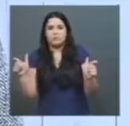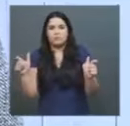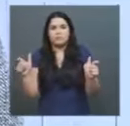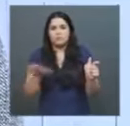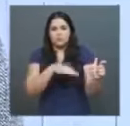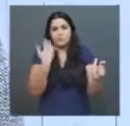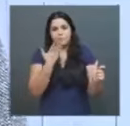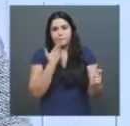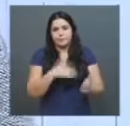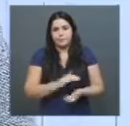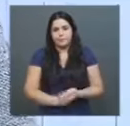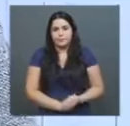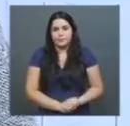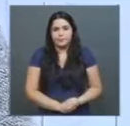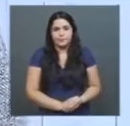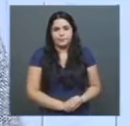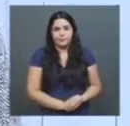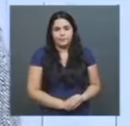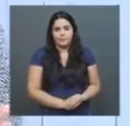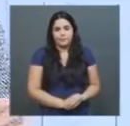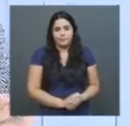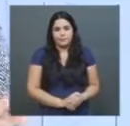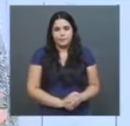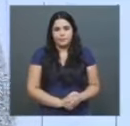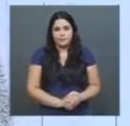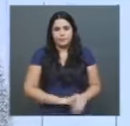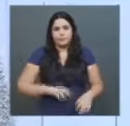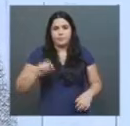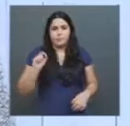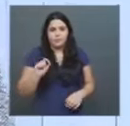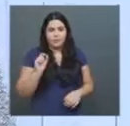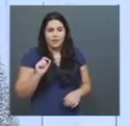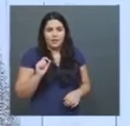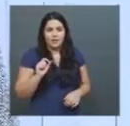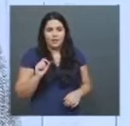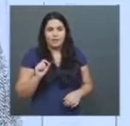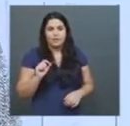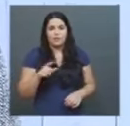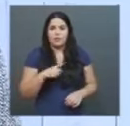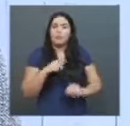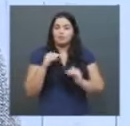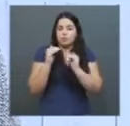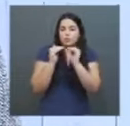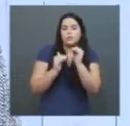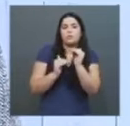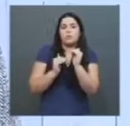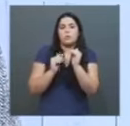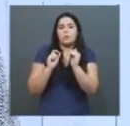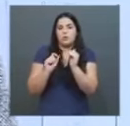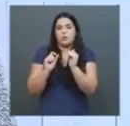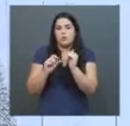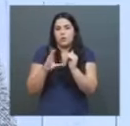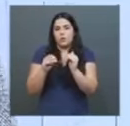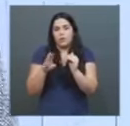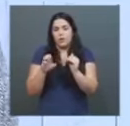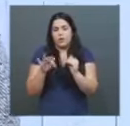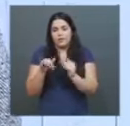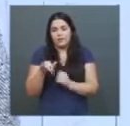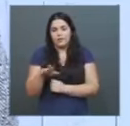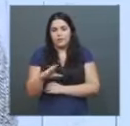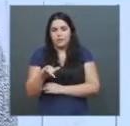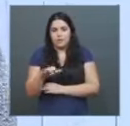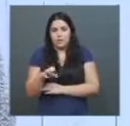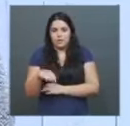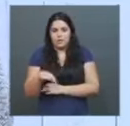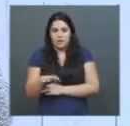infantil. E mesmo que tenha se diminuído, reduzido substancialmente o coeficiente de mortalidade infantil nos